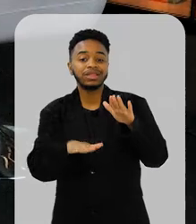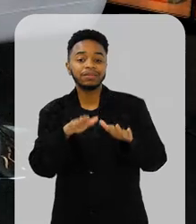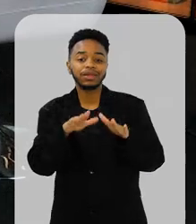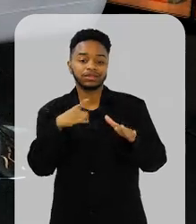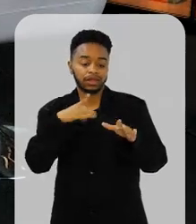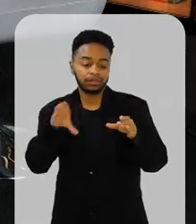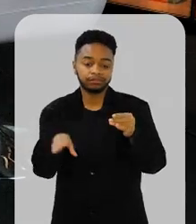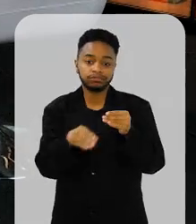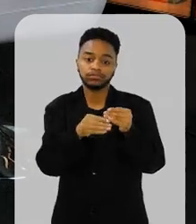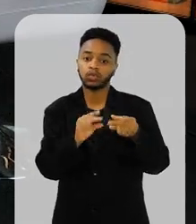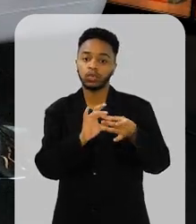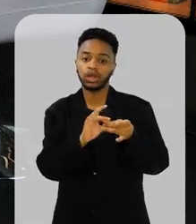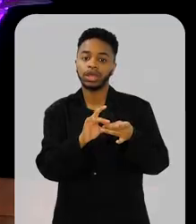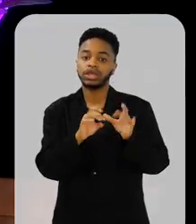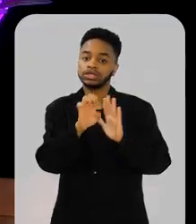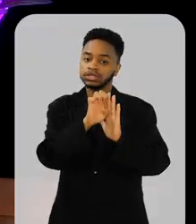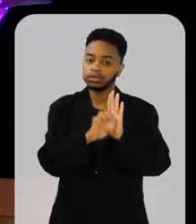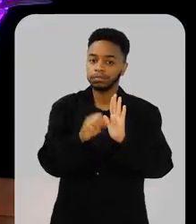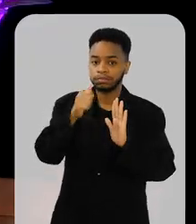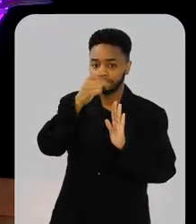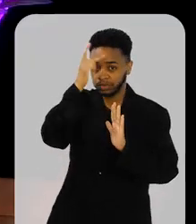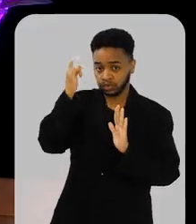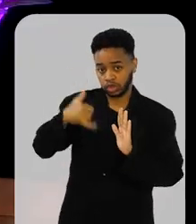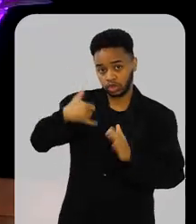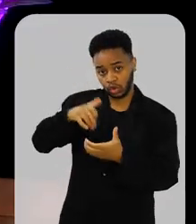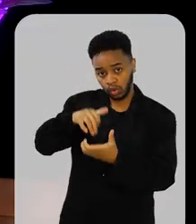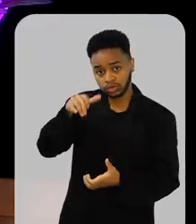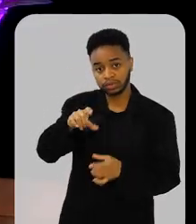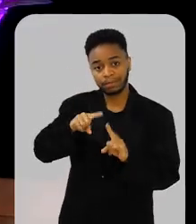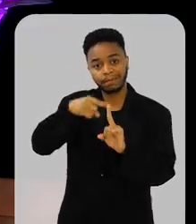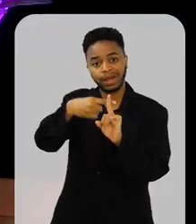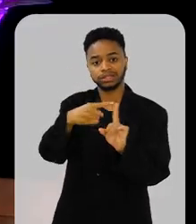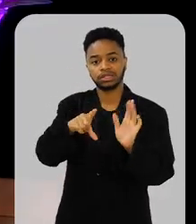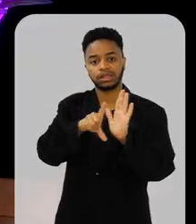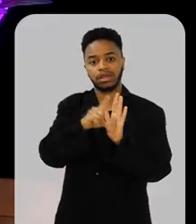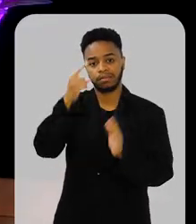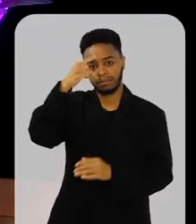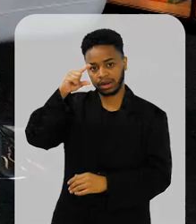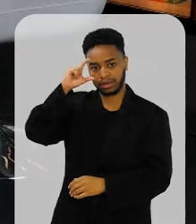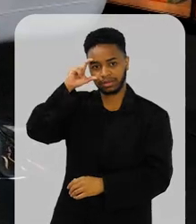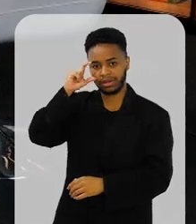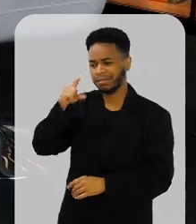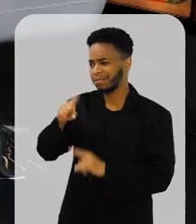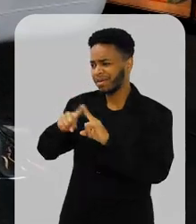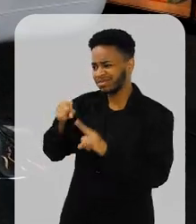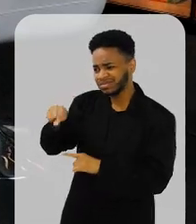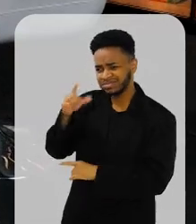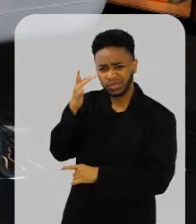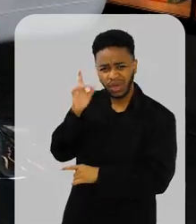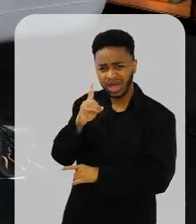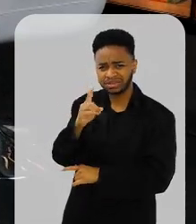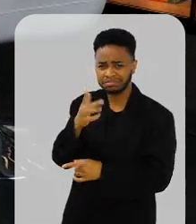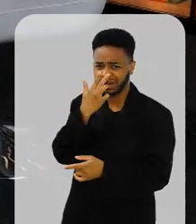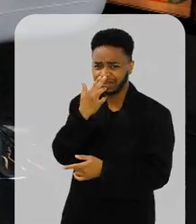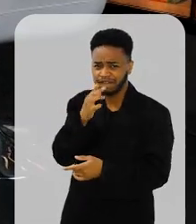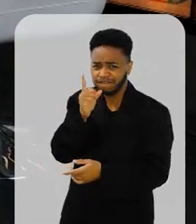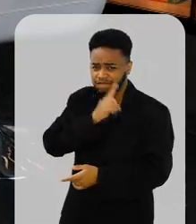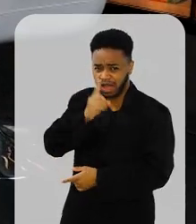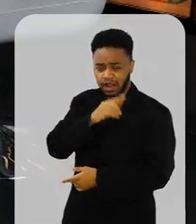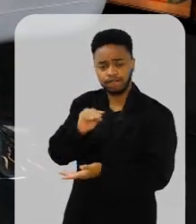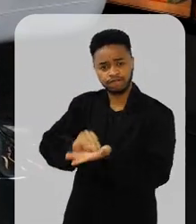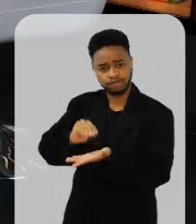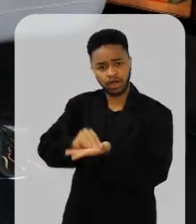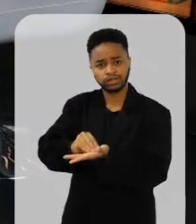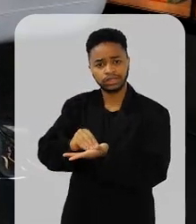é somado o Estatuto da Pessoa Idosa e a Lei da Maria da Penha. Mas vocês acham que talvez isso não falte uma lacuna para que